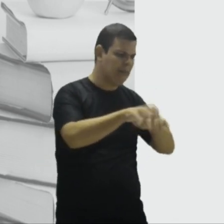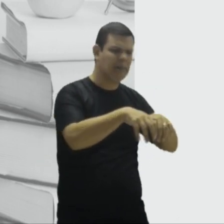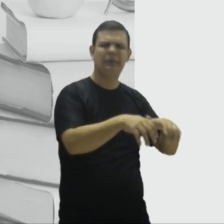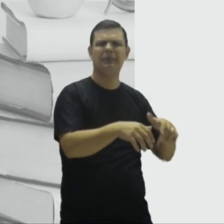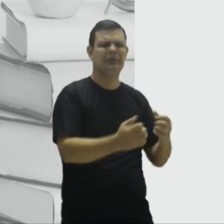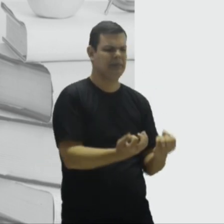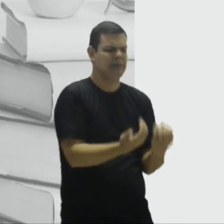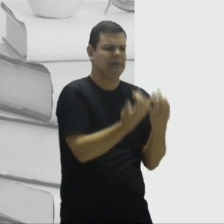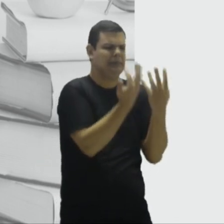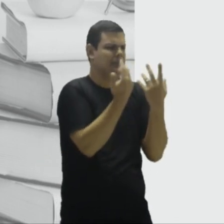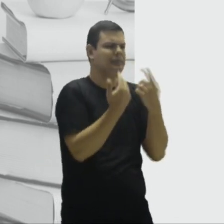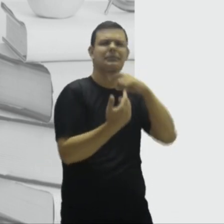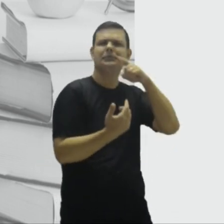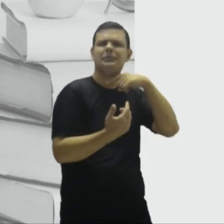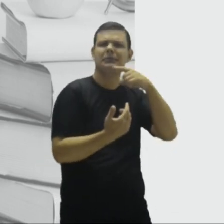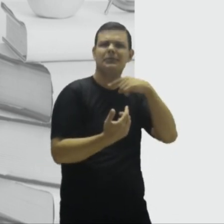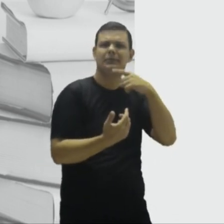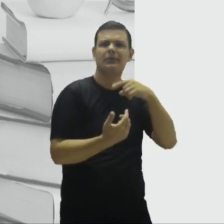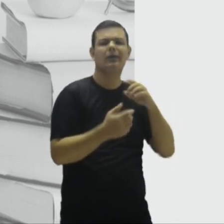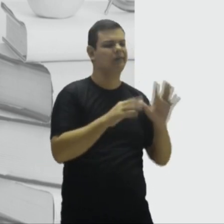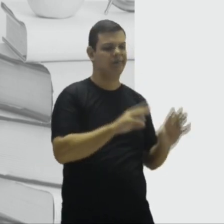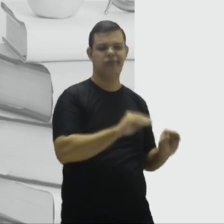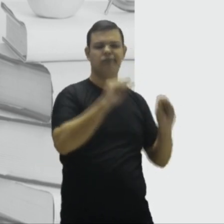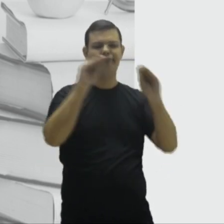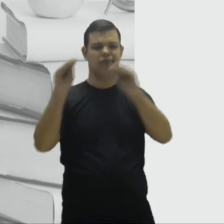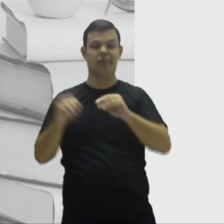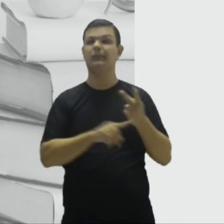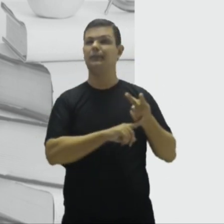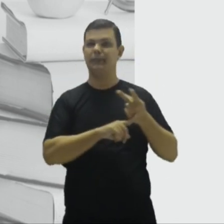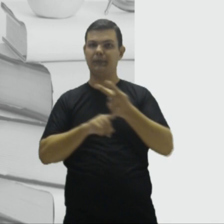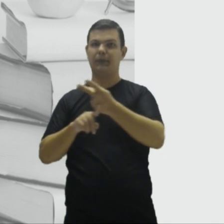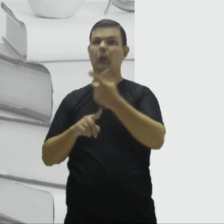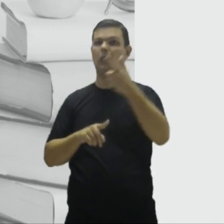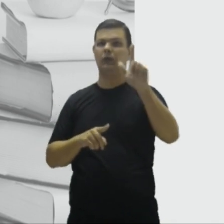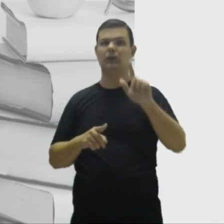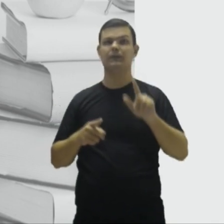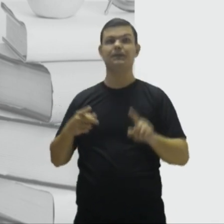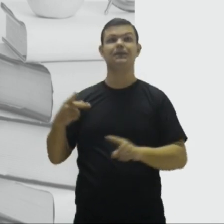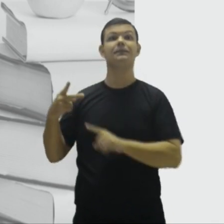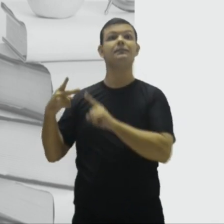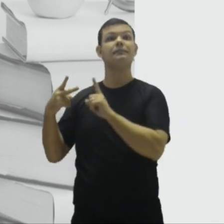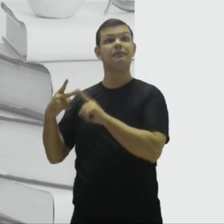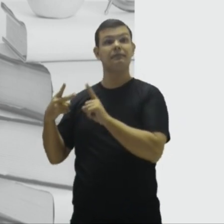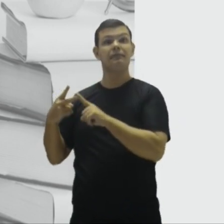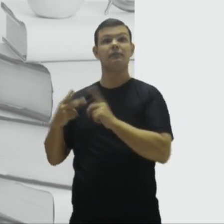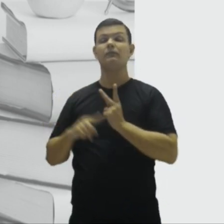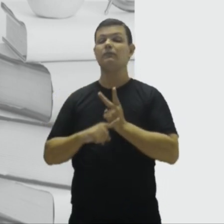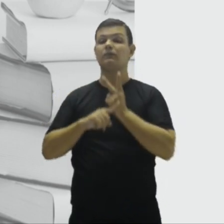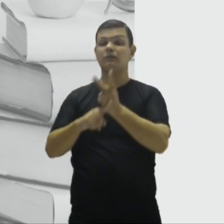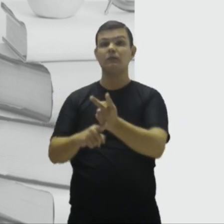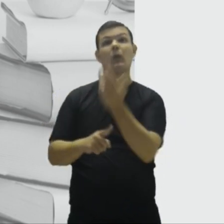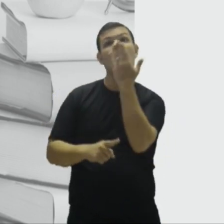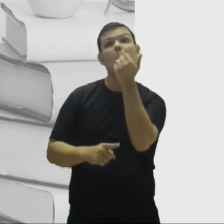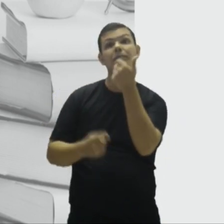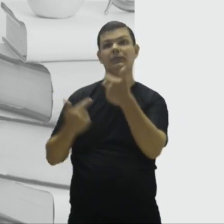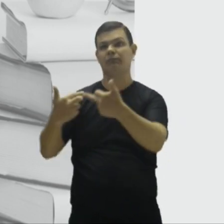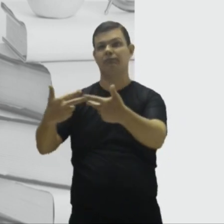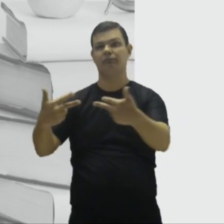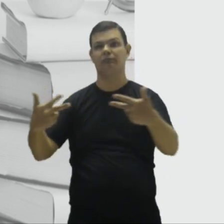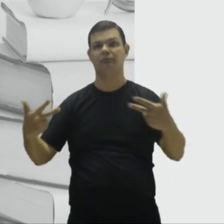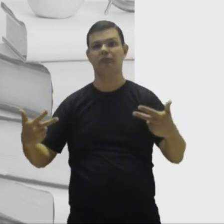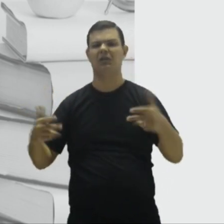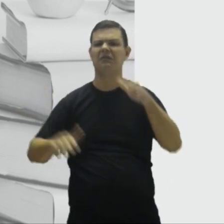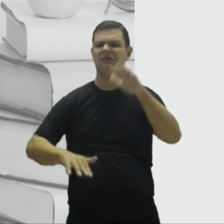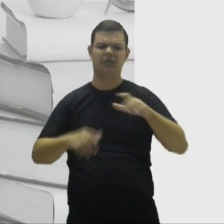está mais conseguindo plantar e colher, então vai em busca de outros locais. Segundo, procura por alimentos. Às